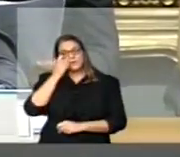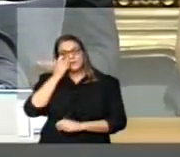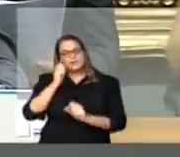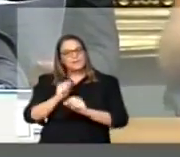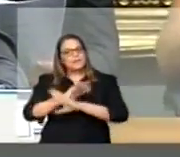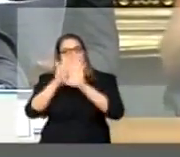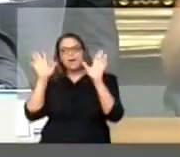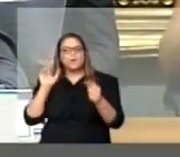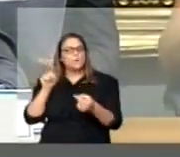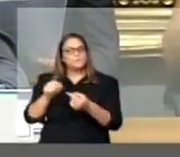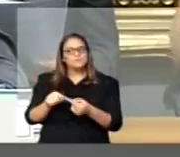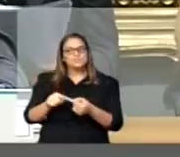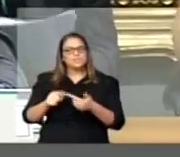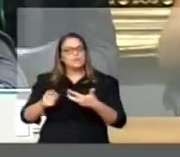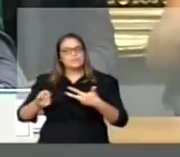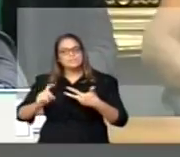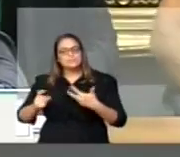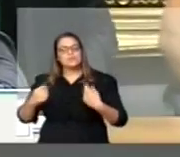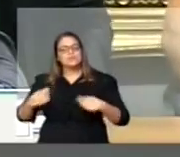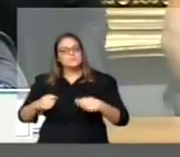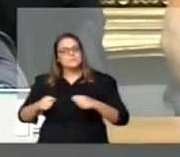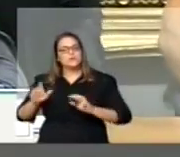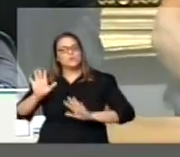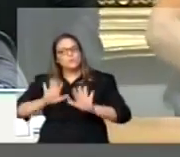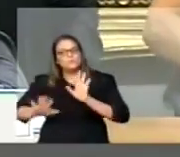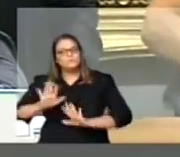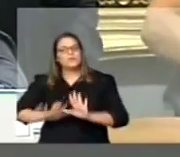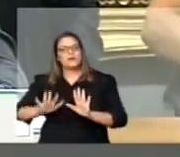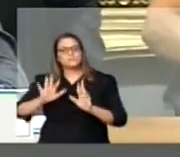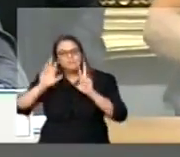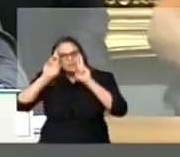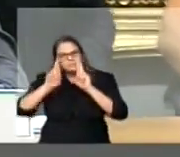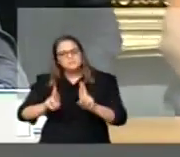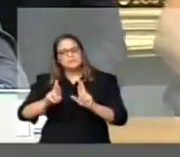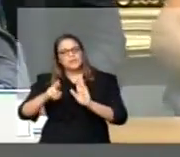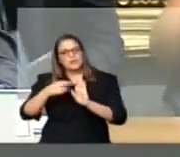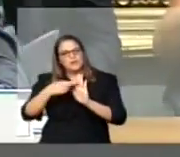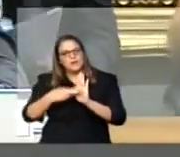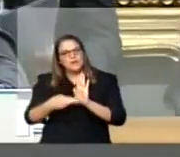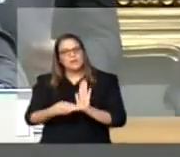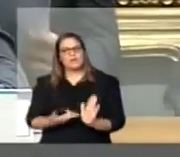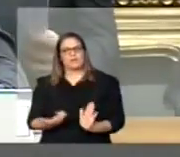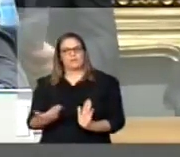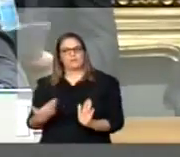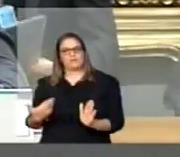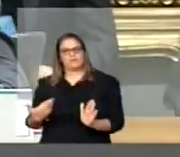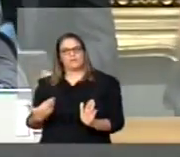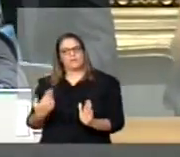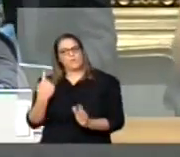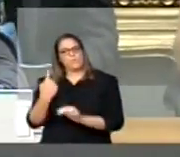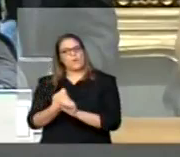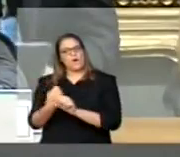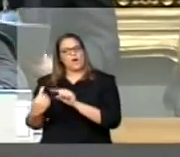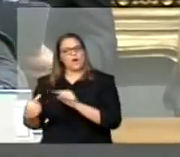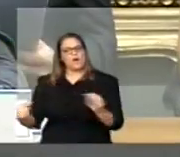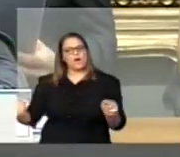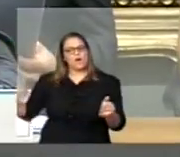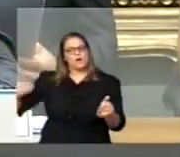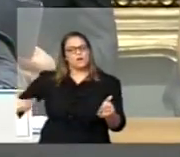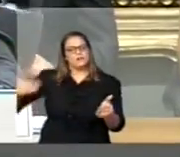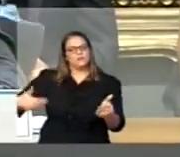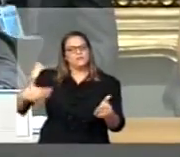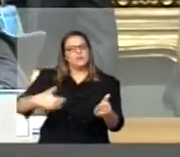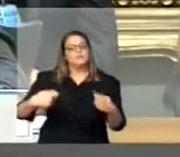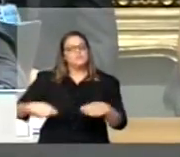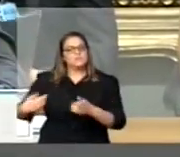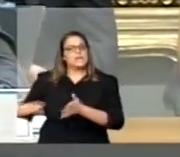o Executivo a tomar todas as providências necessárias ao longo do ano, especialmente a fixação de limites